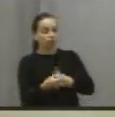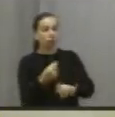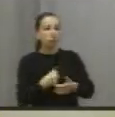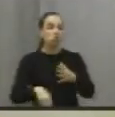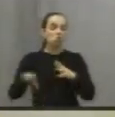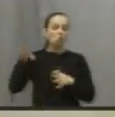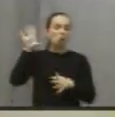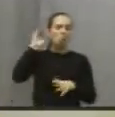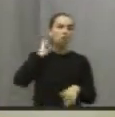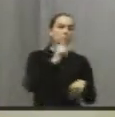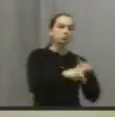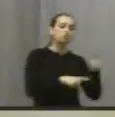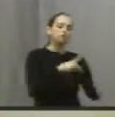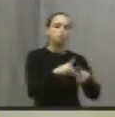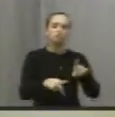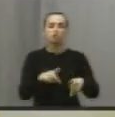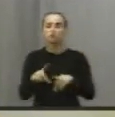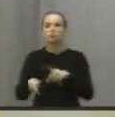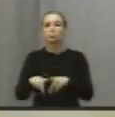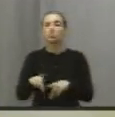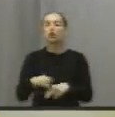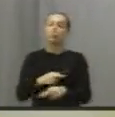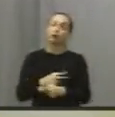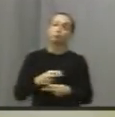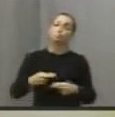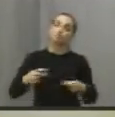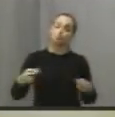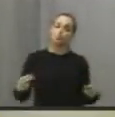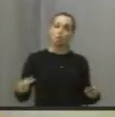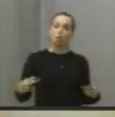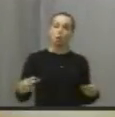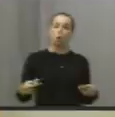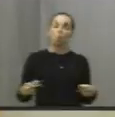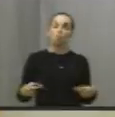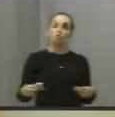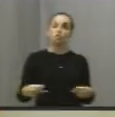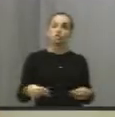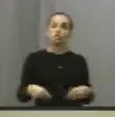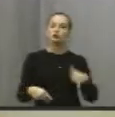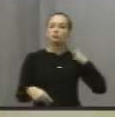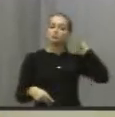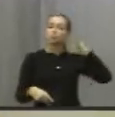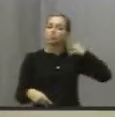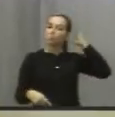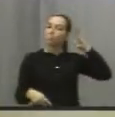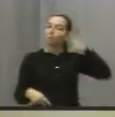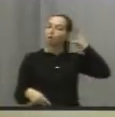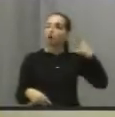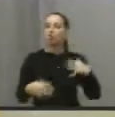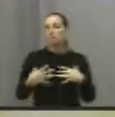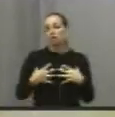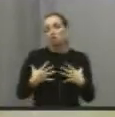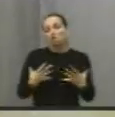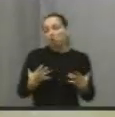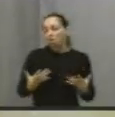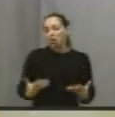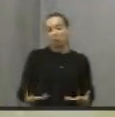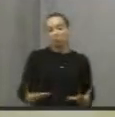qual alternativa que a gente apresenta para a CTA. Fala conformada... Não dá, e eu acho que a Câmara pode dar